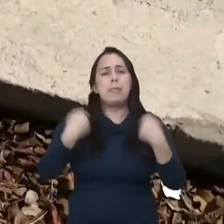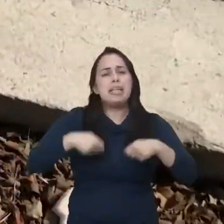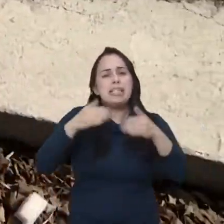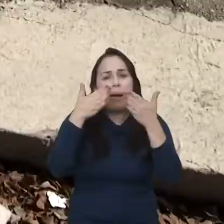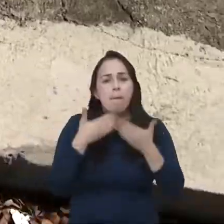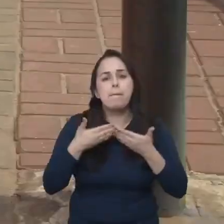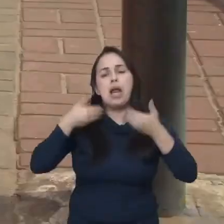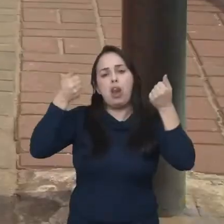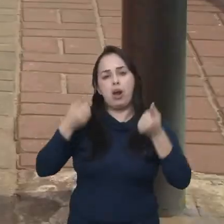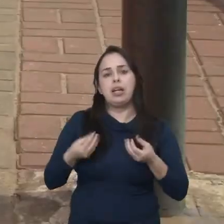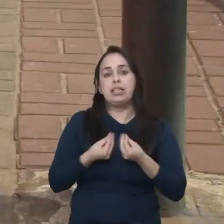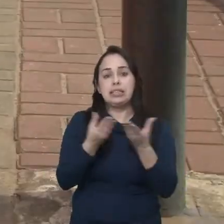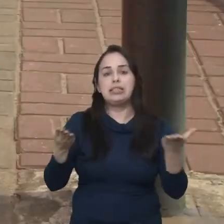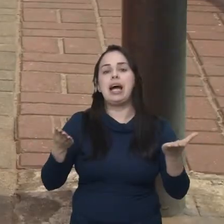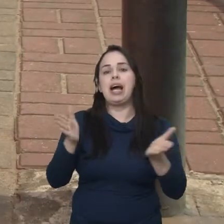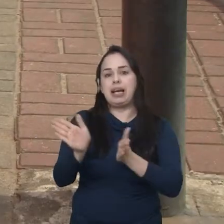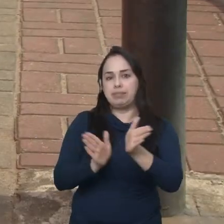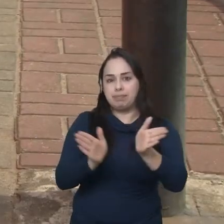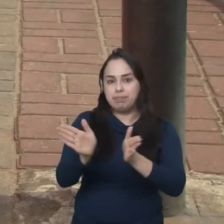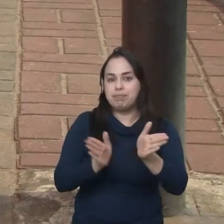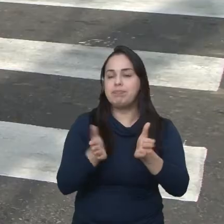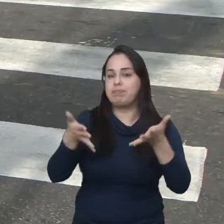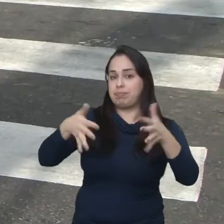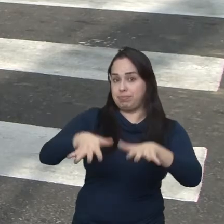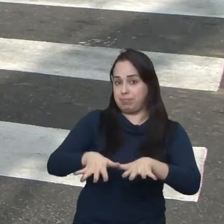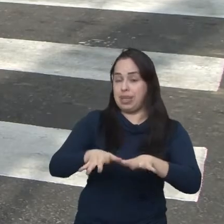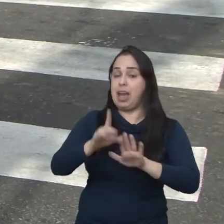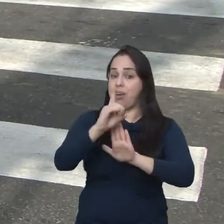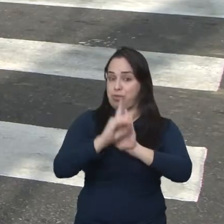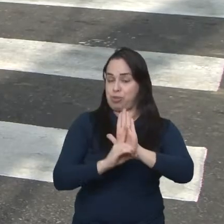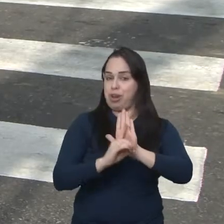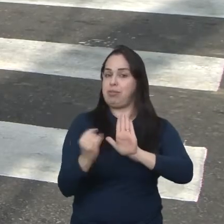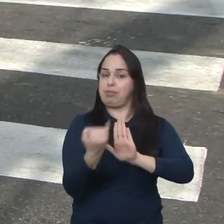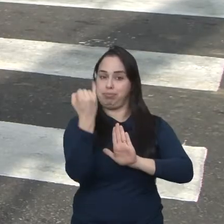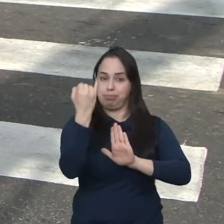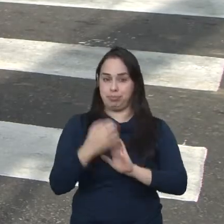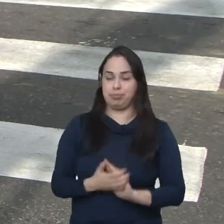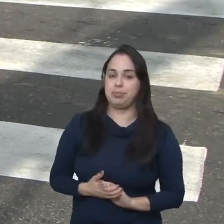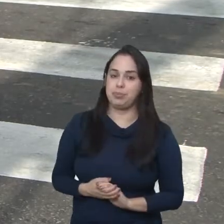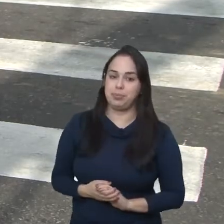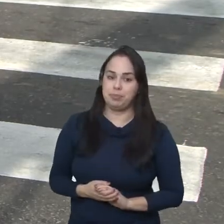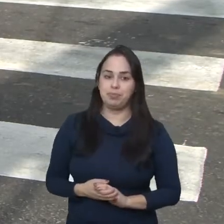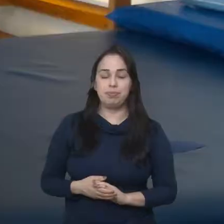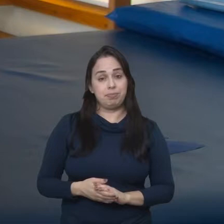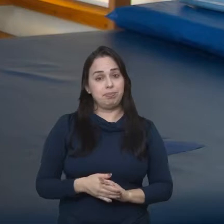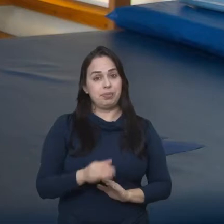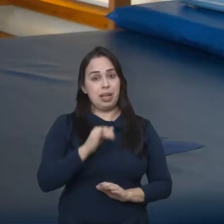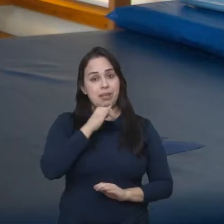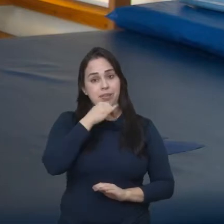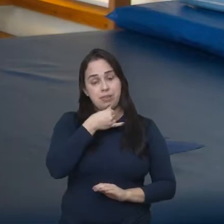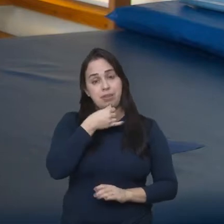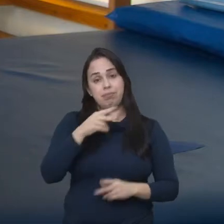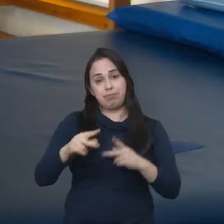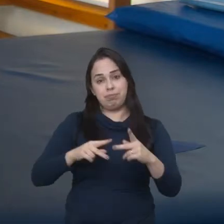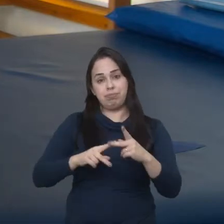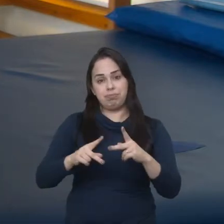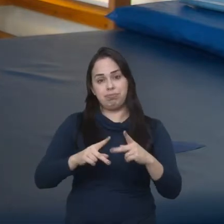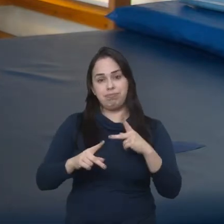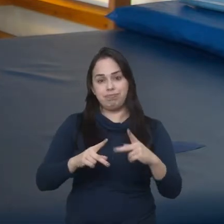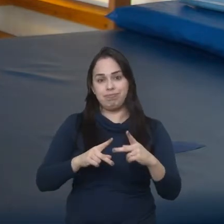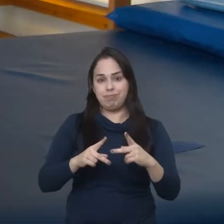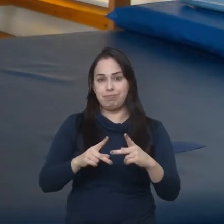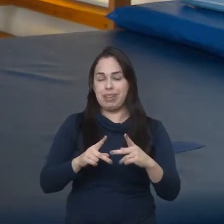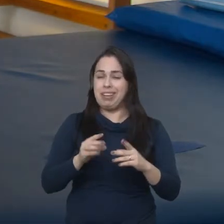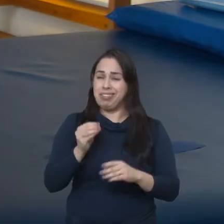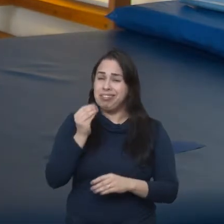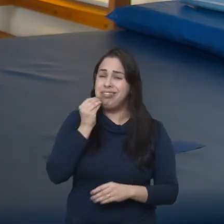ser melhorado para a garantia da inclusão e da acessibilidade, direitos fundamentais. Infelizmente, em São